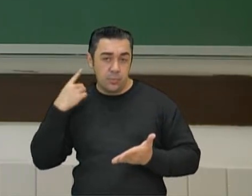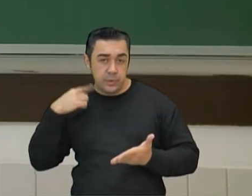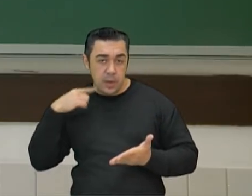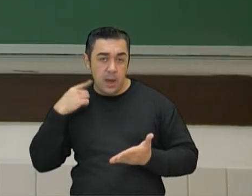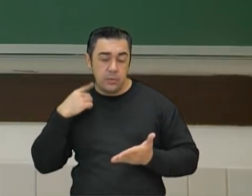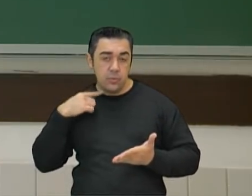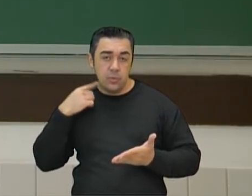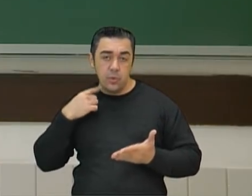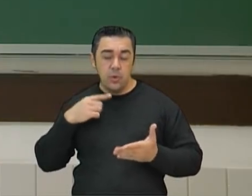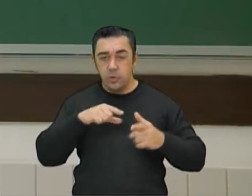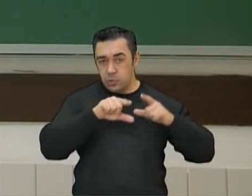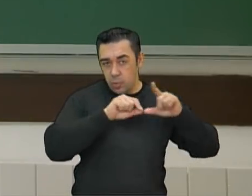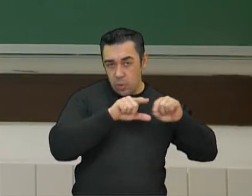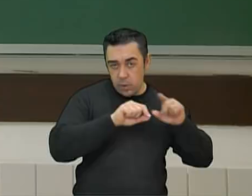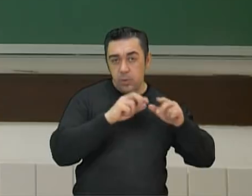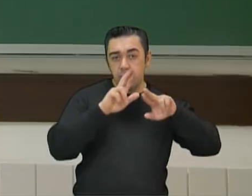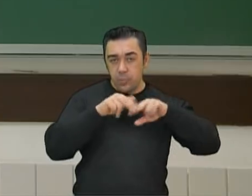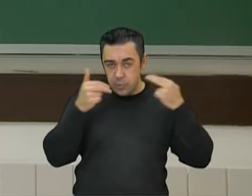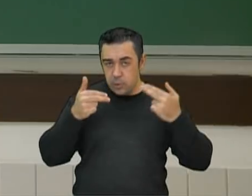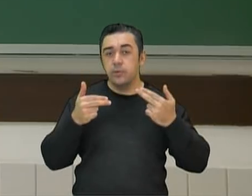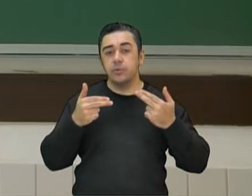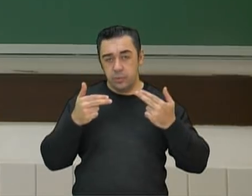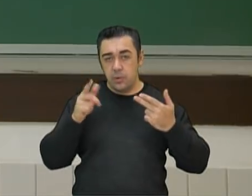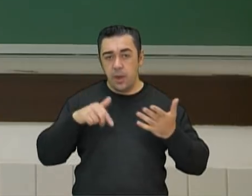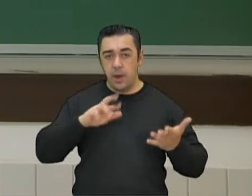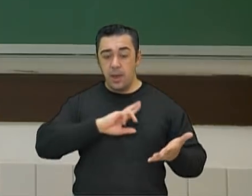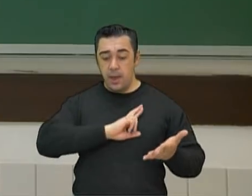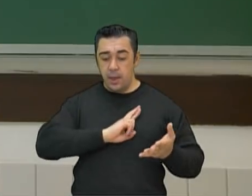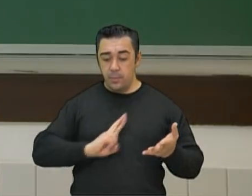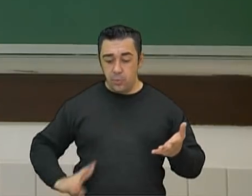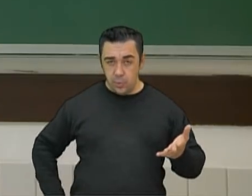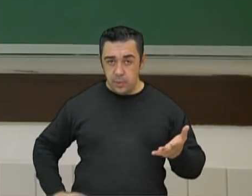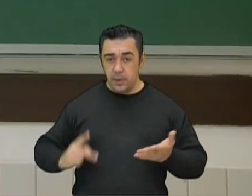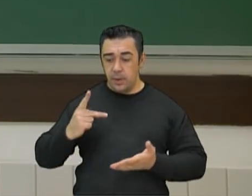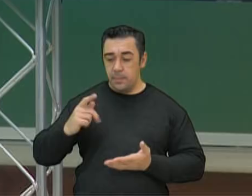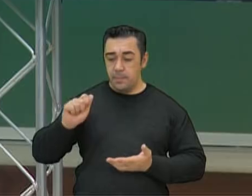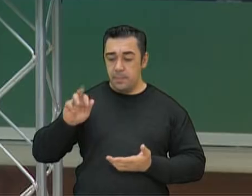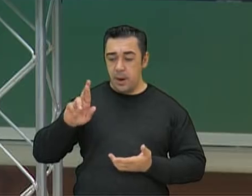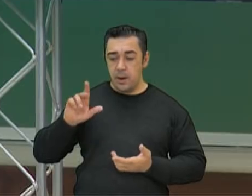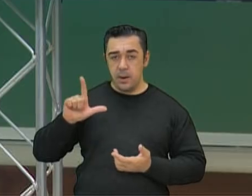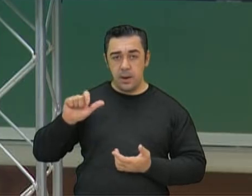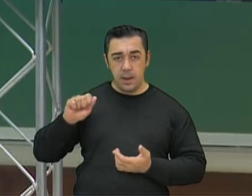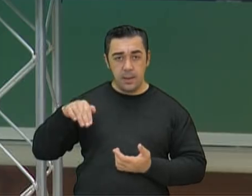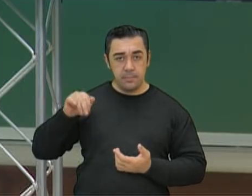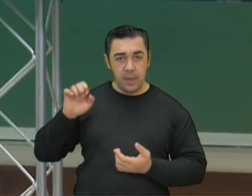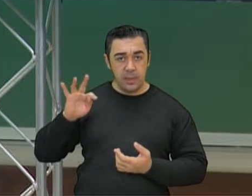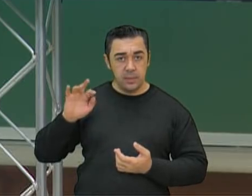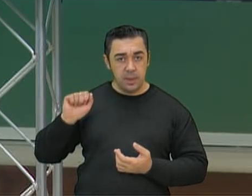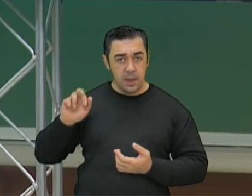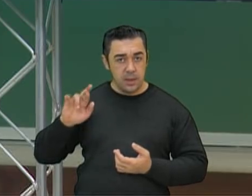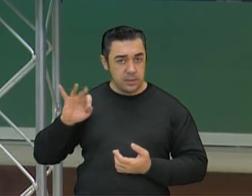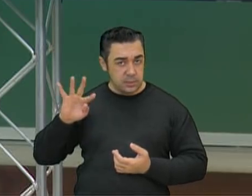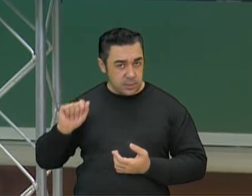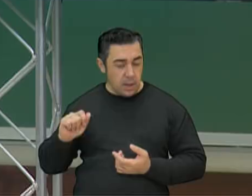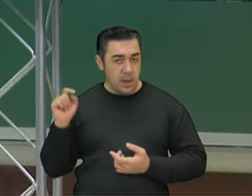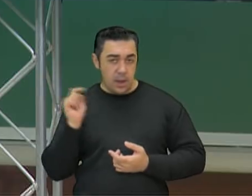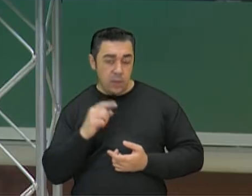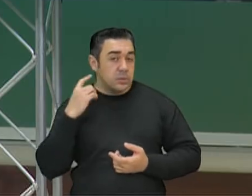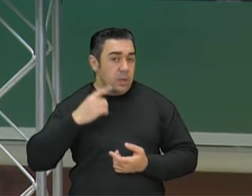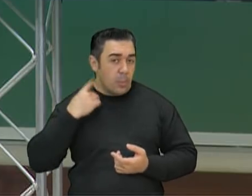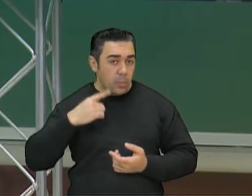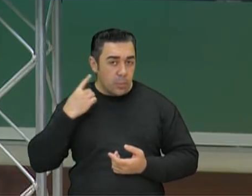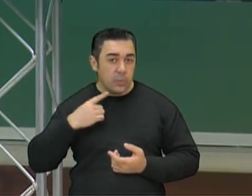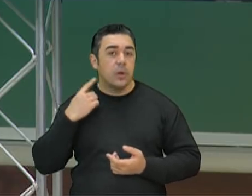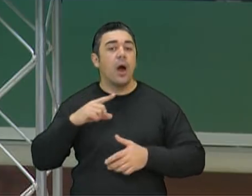Por isso, república parlamentarista. O chefe de governo era indicado pelos deputados eleitos pelo